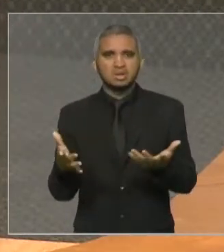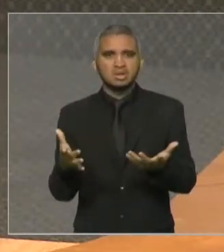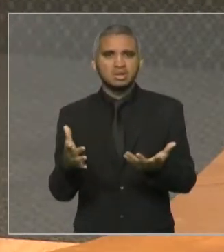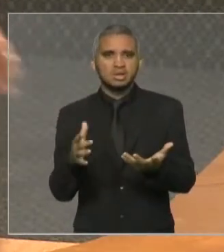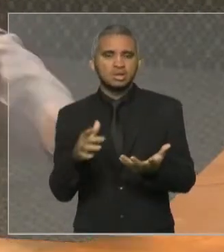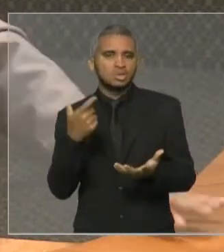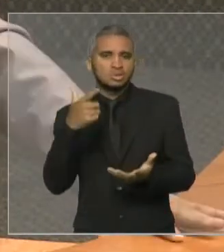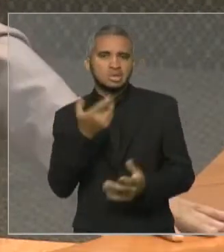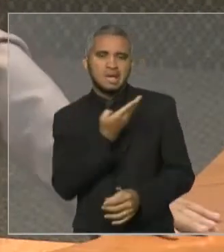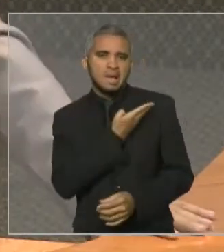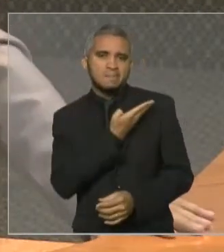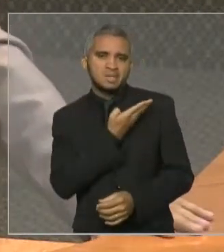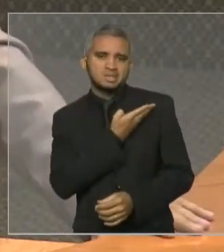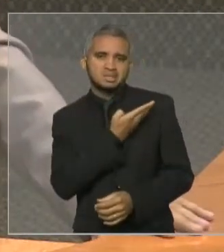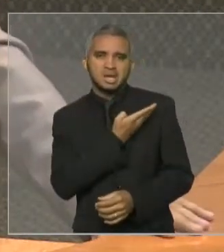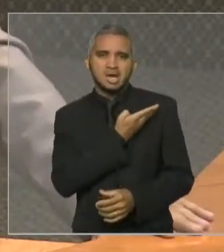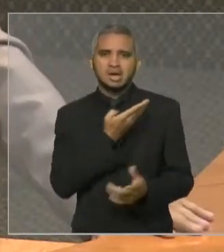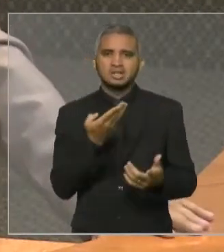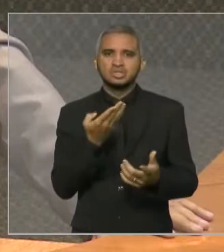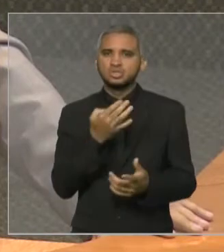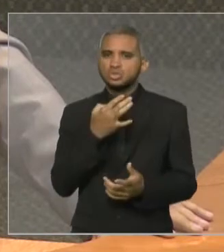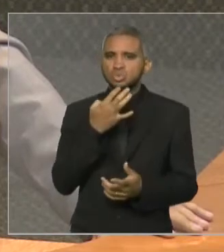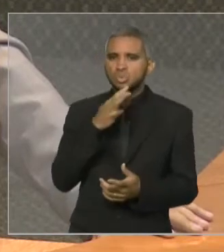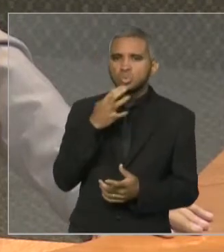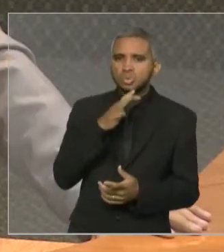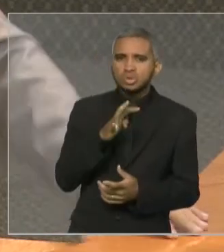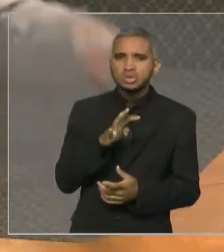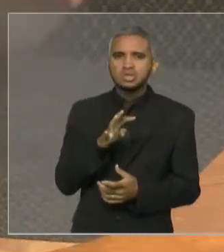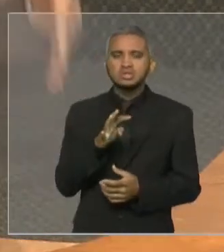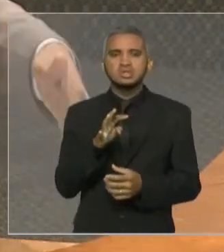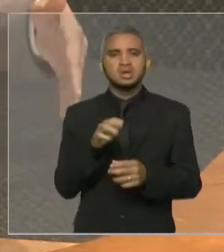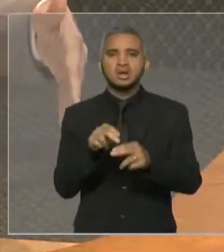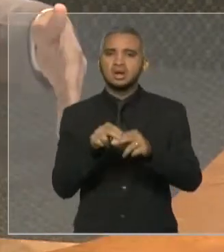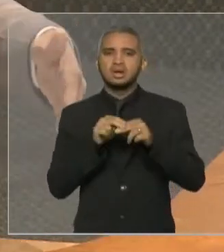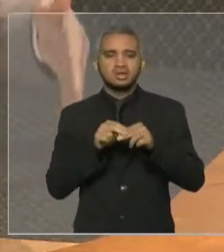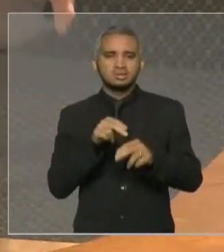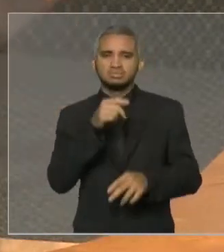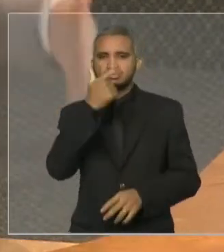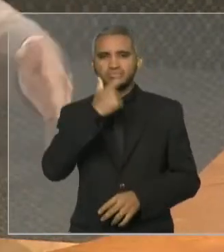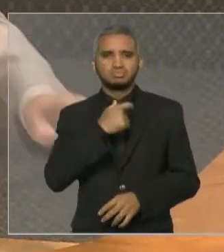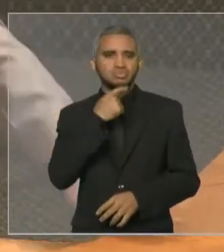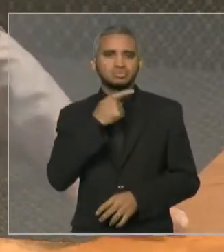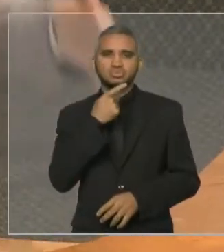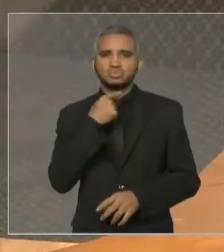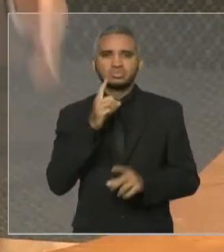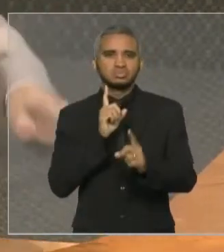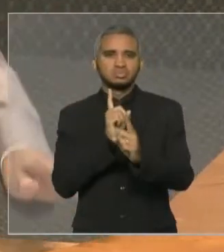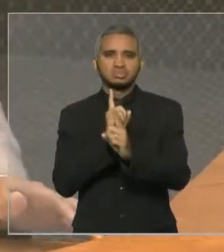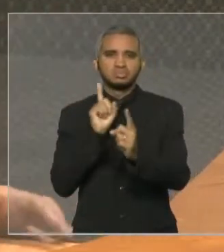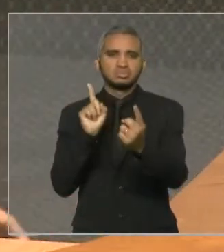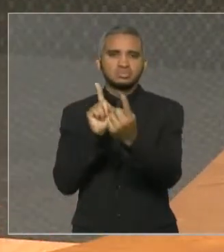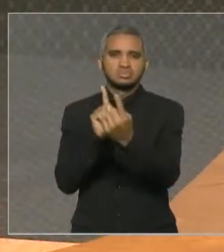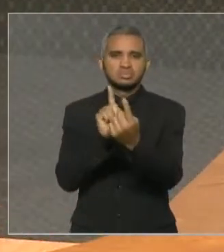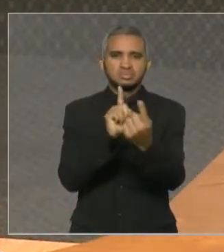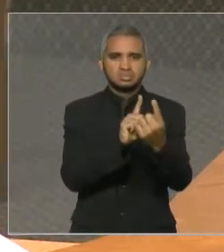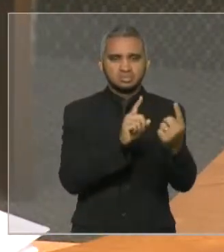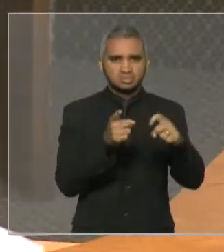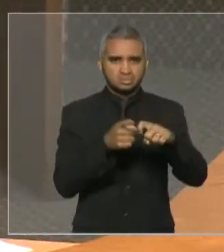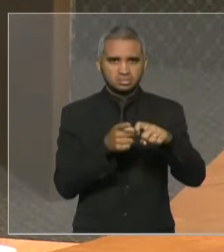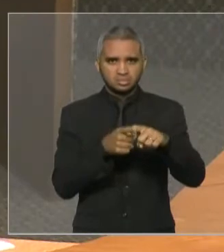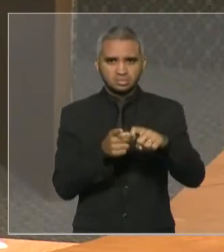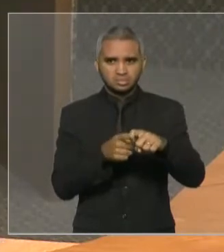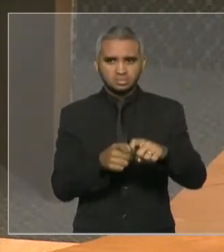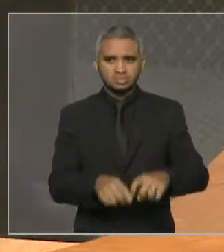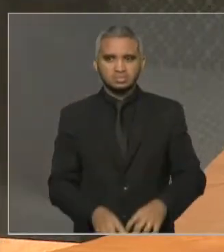QI, que não têm quem indique. Deputado, está falando isso é um deputado que não tem cargos no governo, que não tem emendas parlamentares. Vossa Excelência